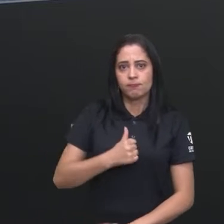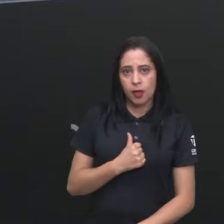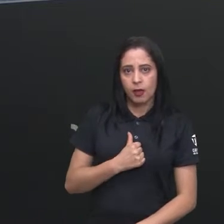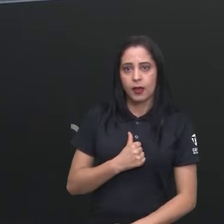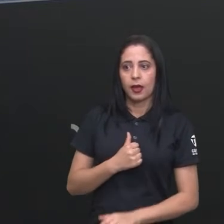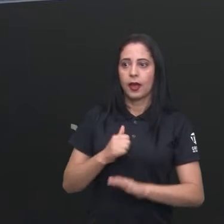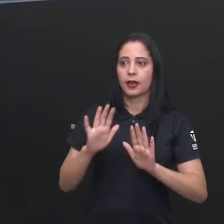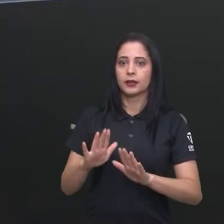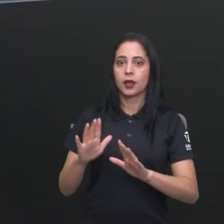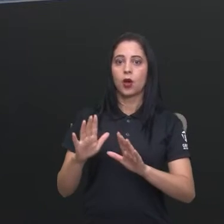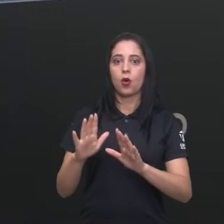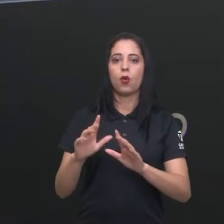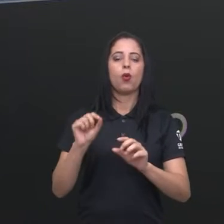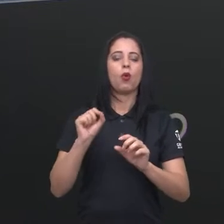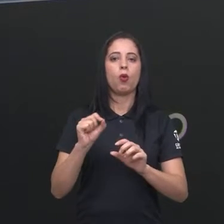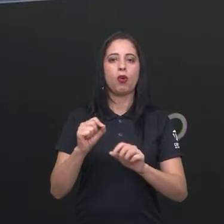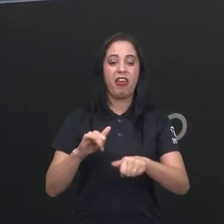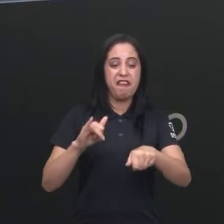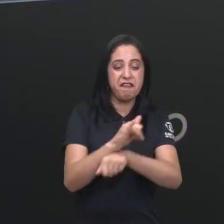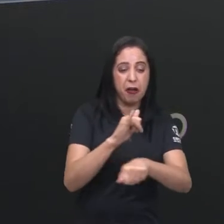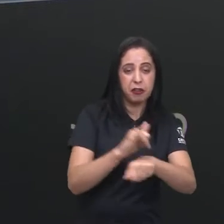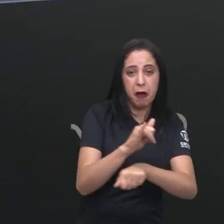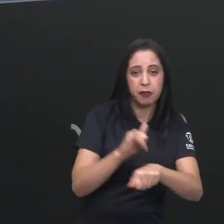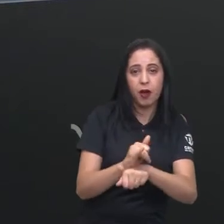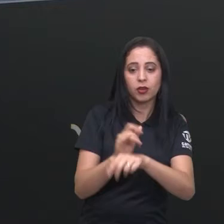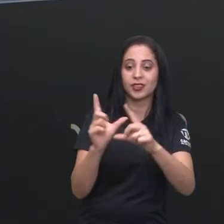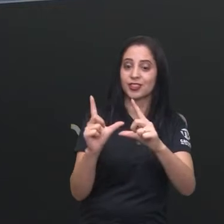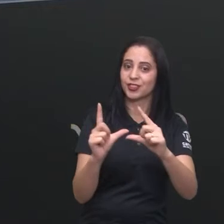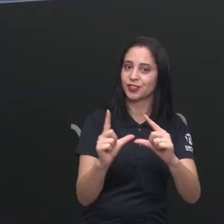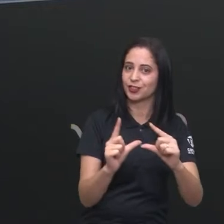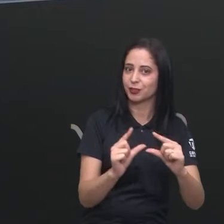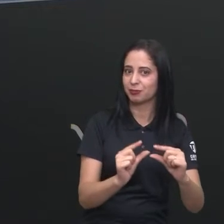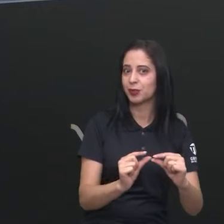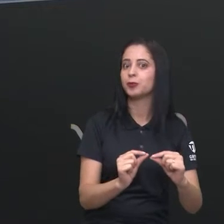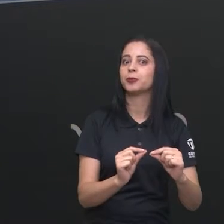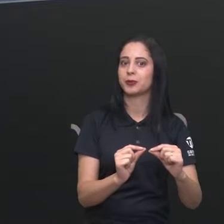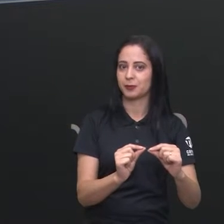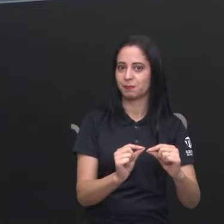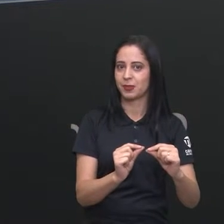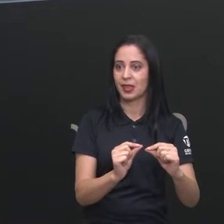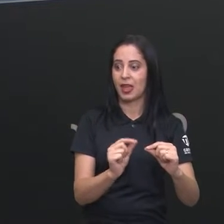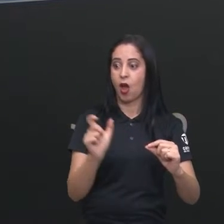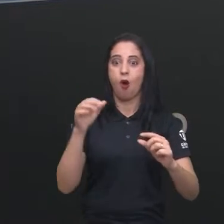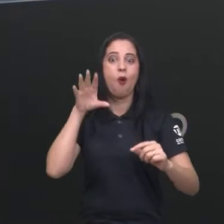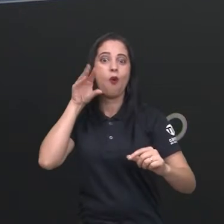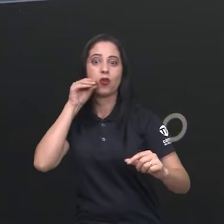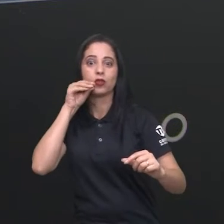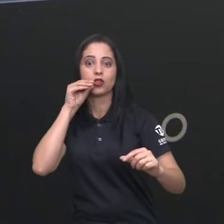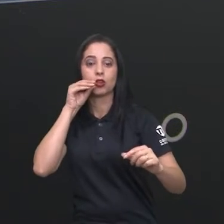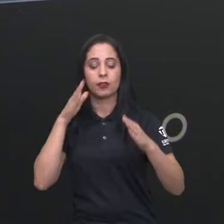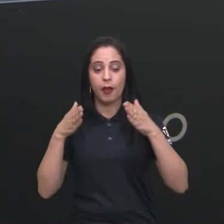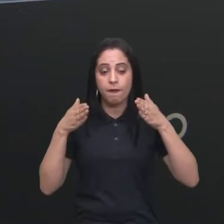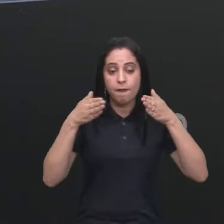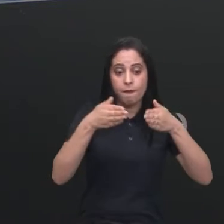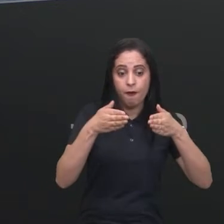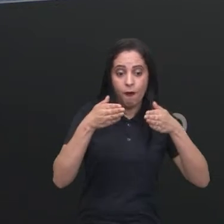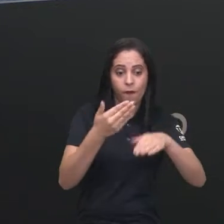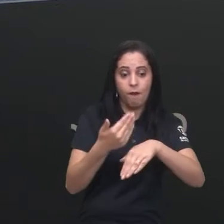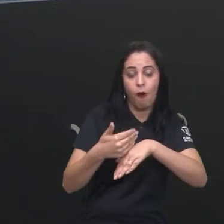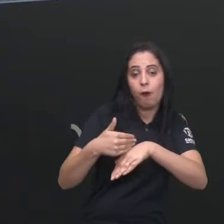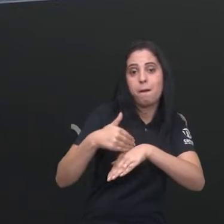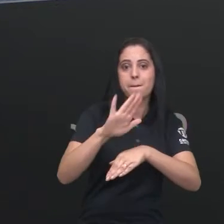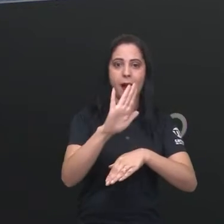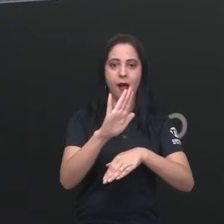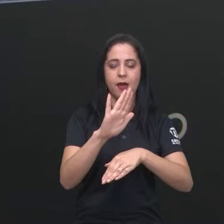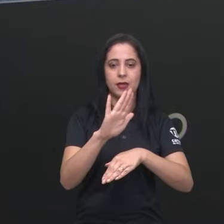menos absenteísmo, menos presenteísmo, ele vai ter mais concentração, a procrastinação vai cair bastante. Ele